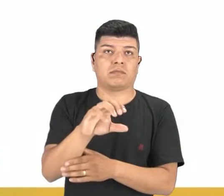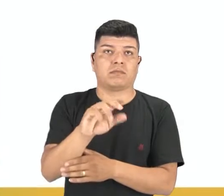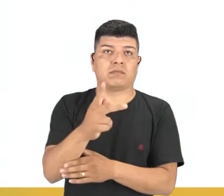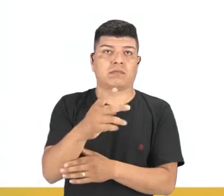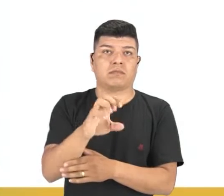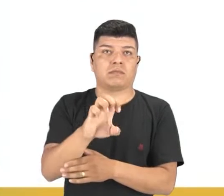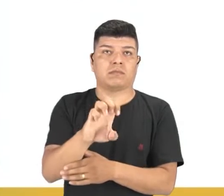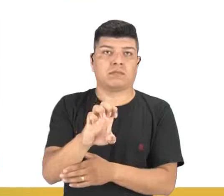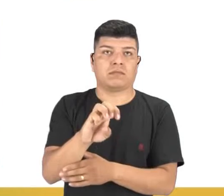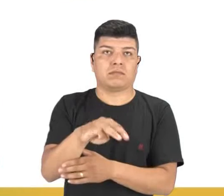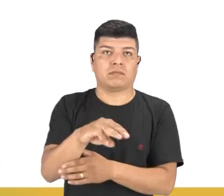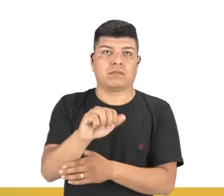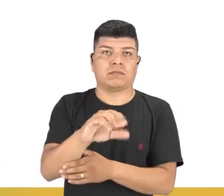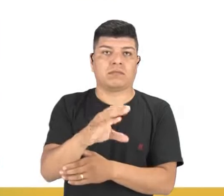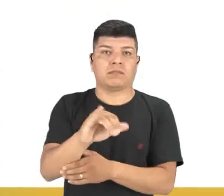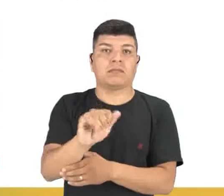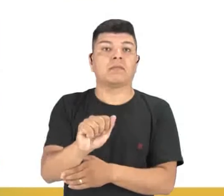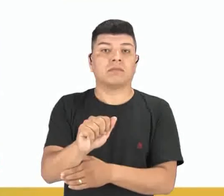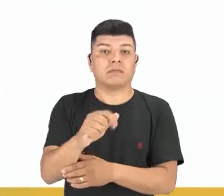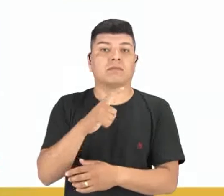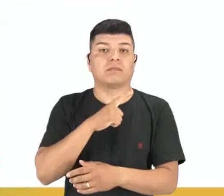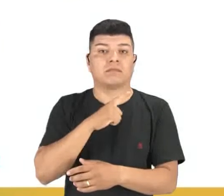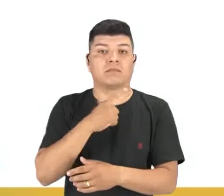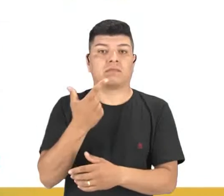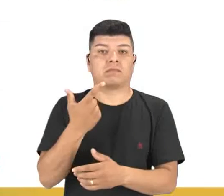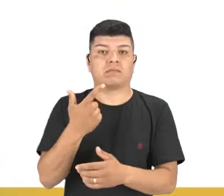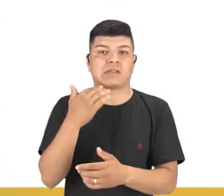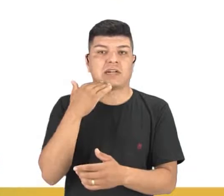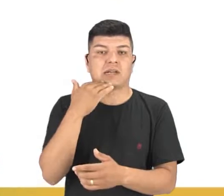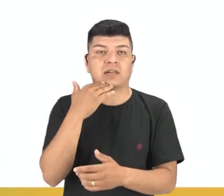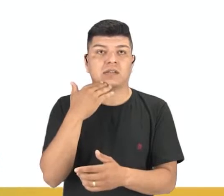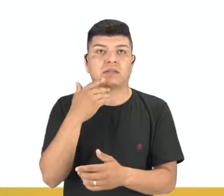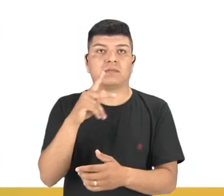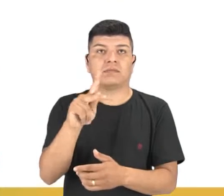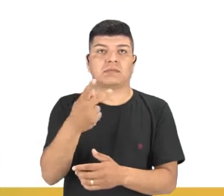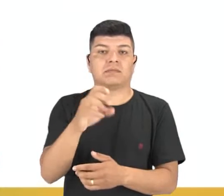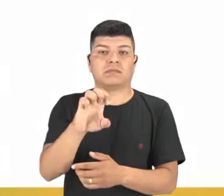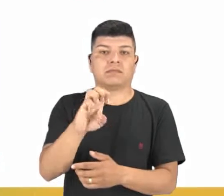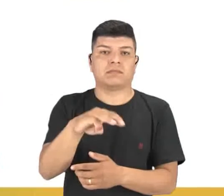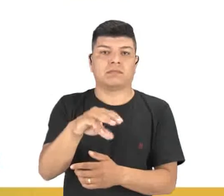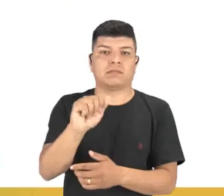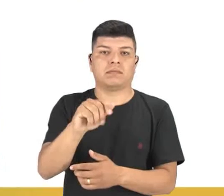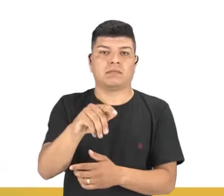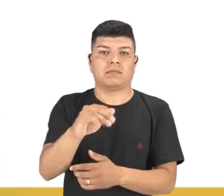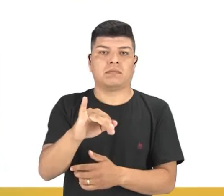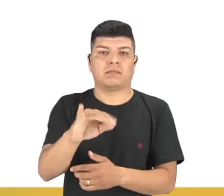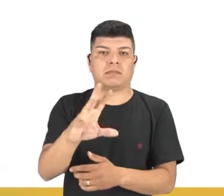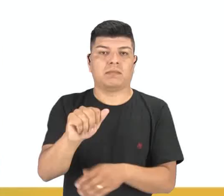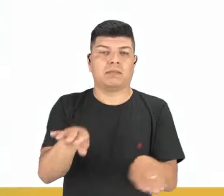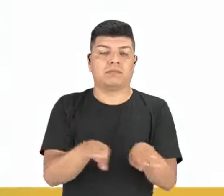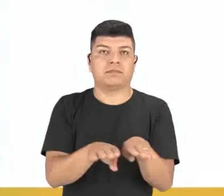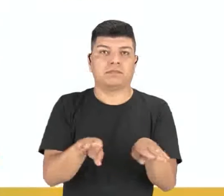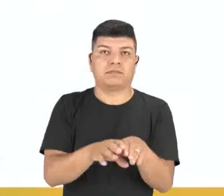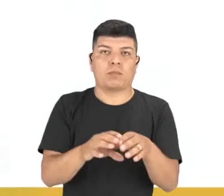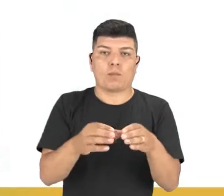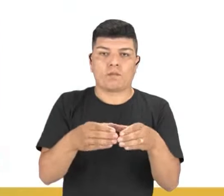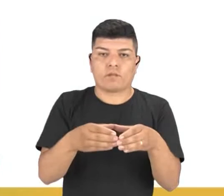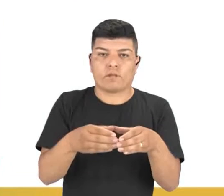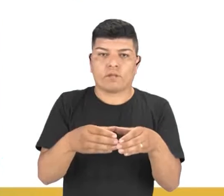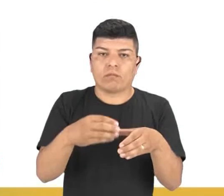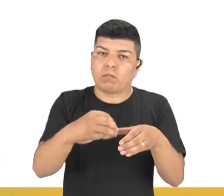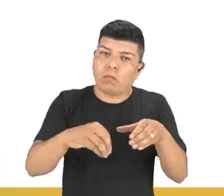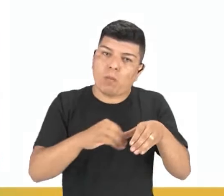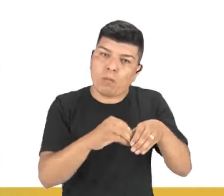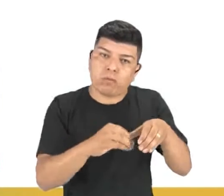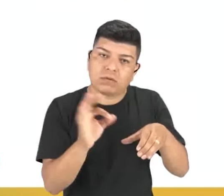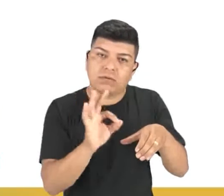tem anemia falciforme, ela tem um defeitozinho na hemácia. A hemácia é um discozinho oco, né, porque o núcleo dela se